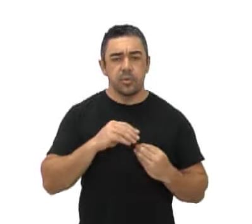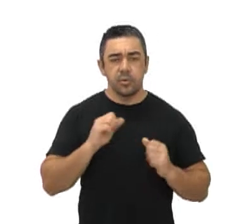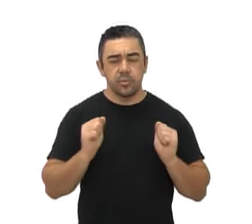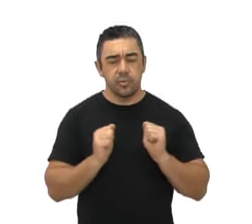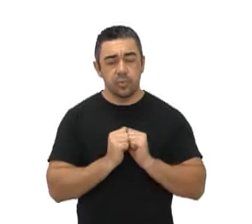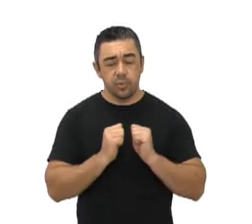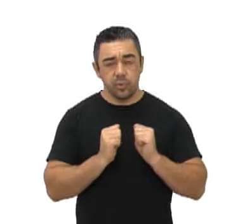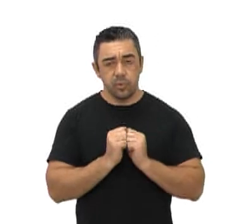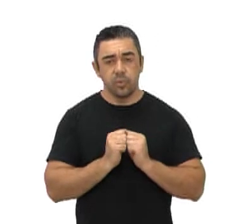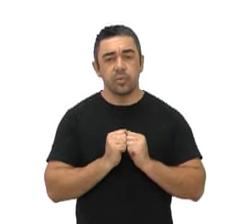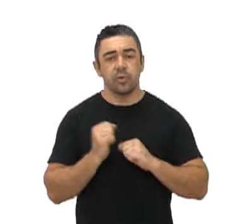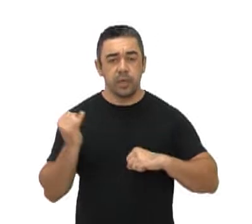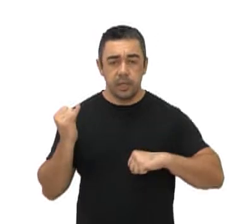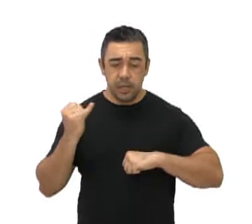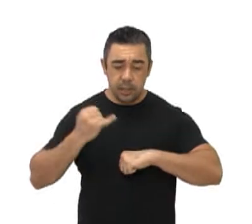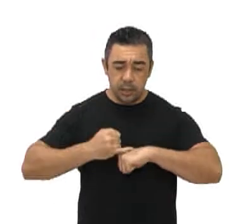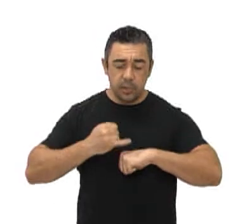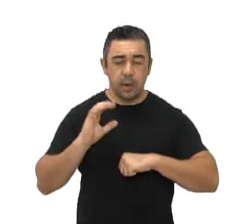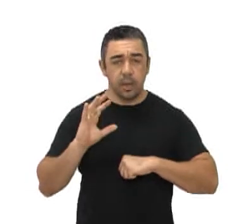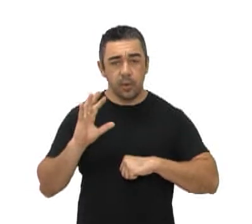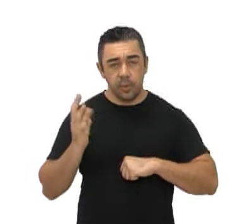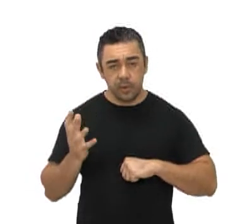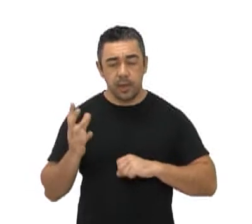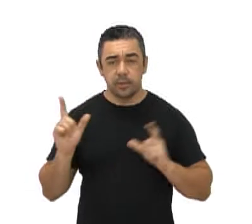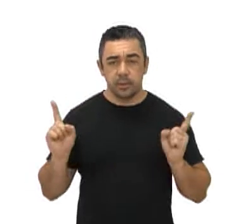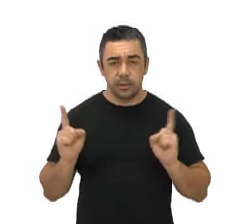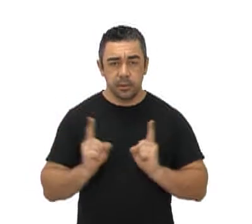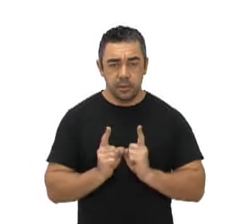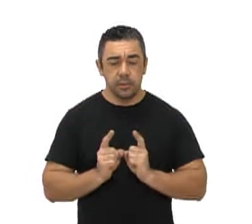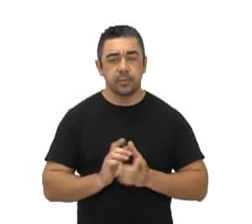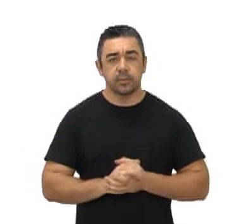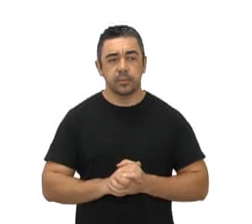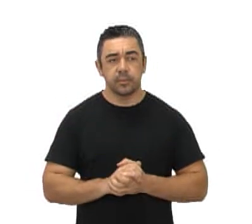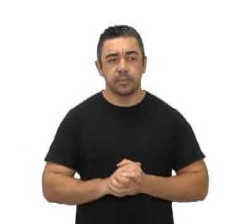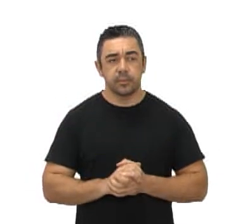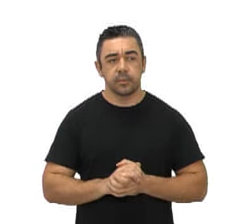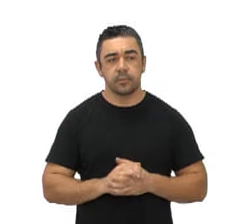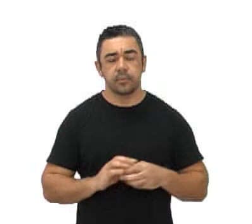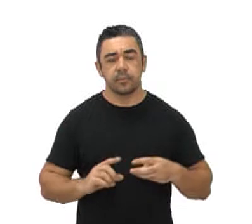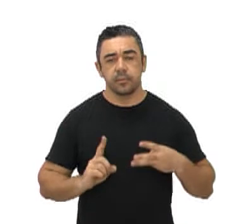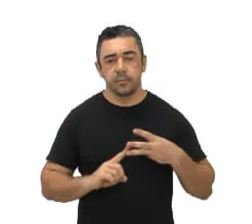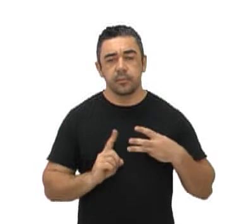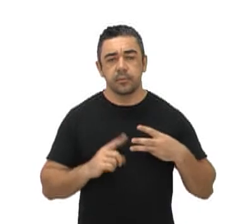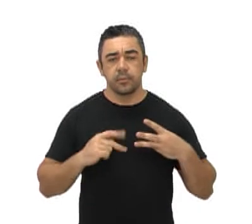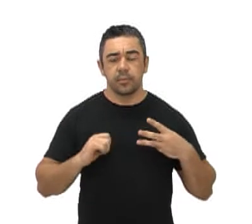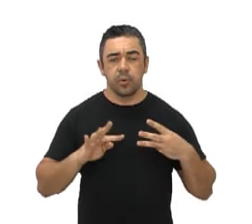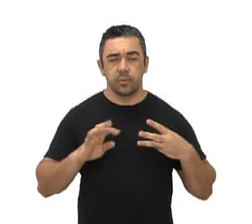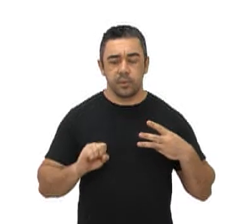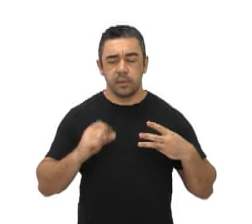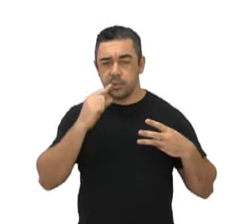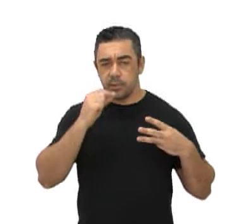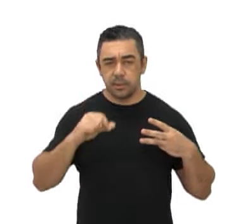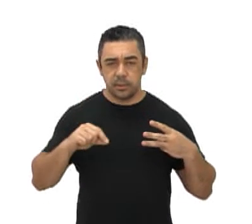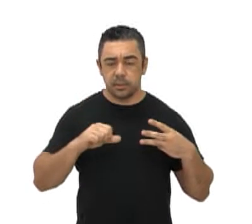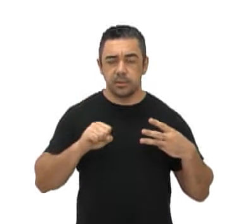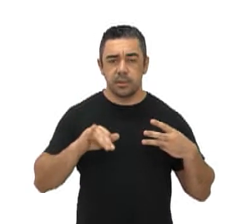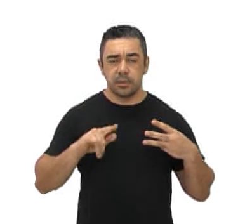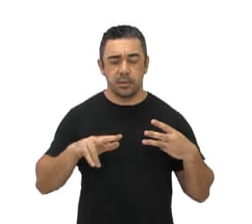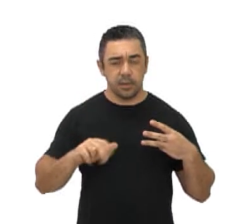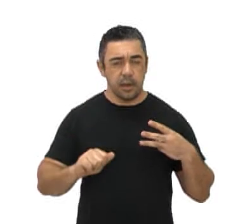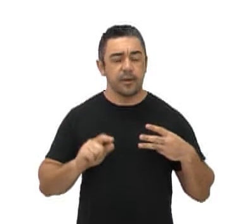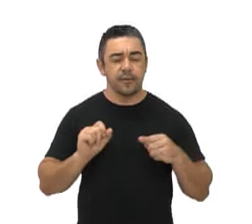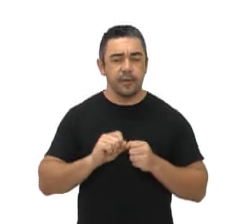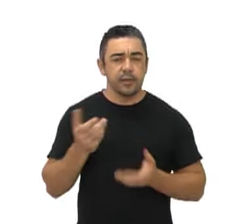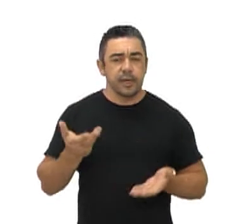íons capazes de sofrer a redução. E a ponte salina, ou solução eletrolítica, que tem a finalidade de promover